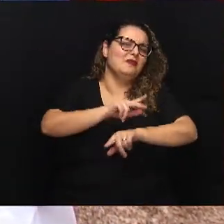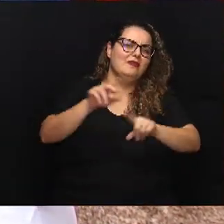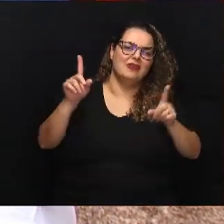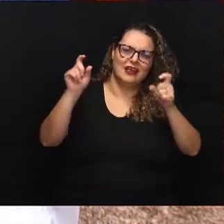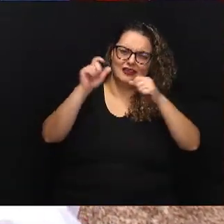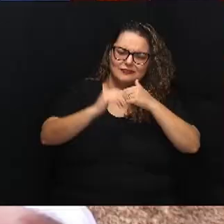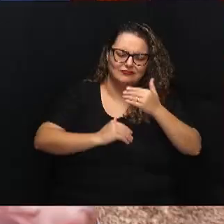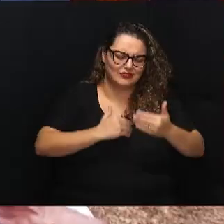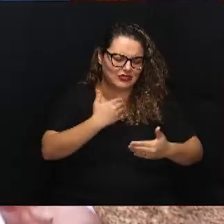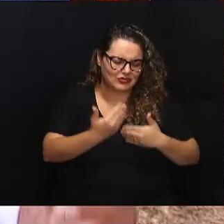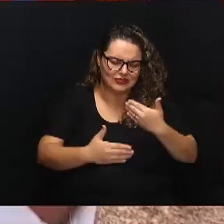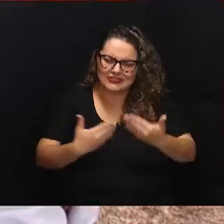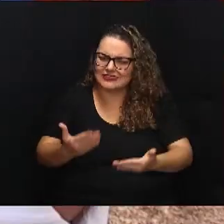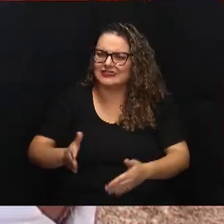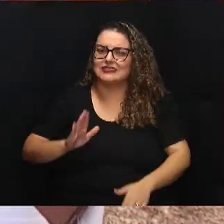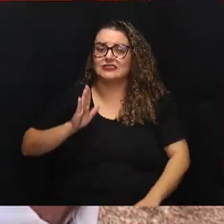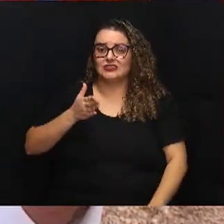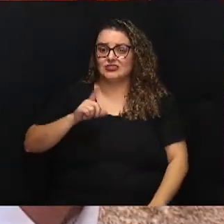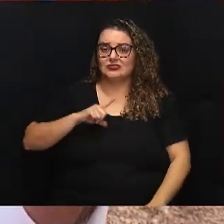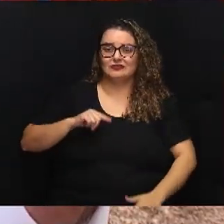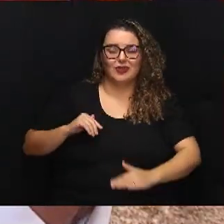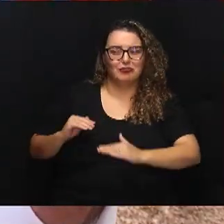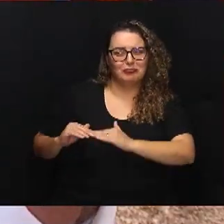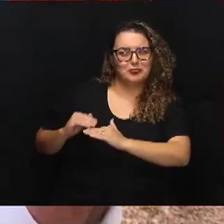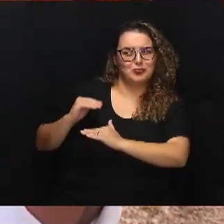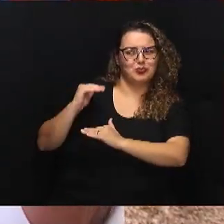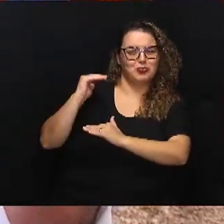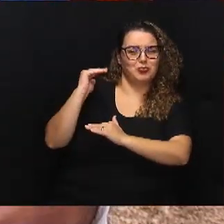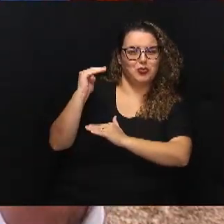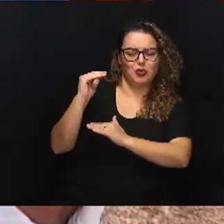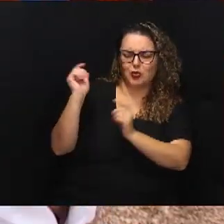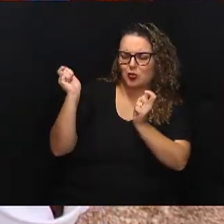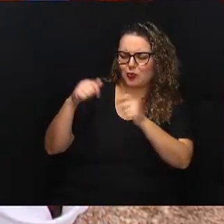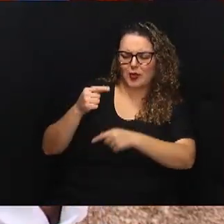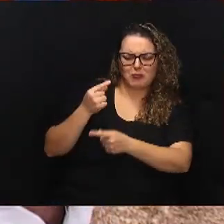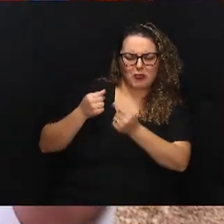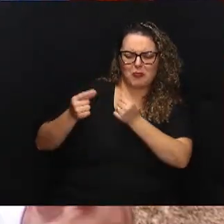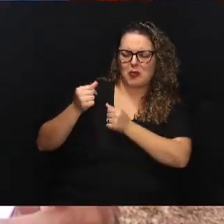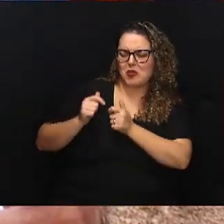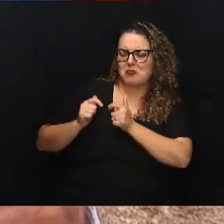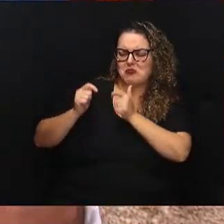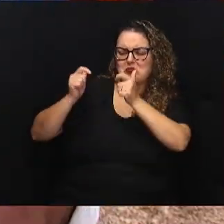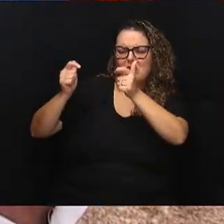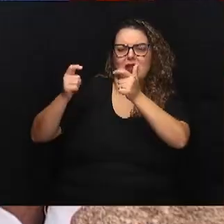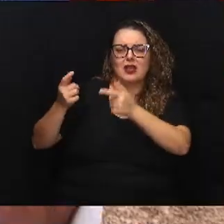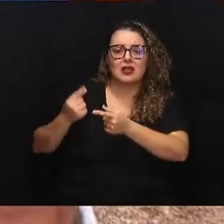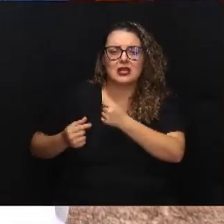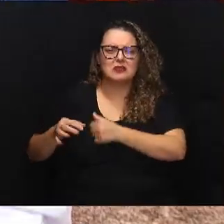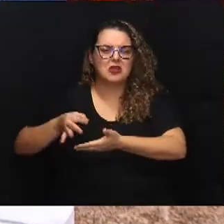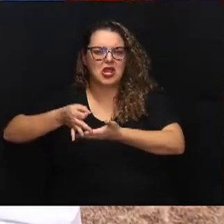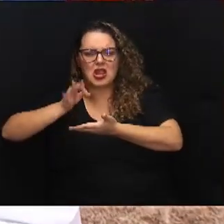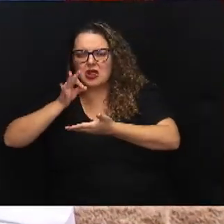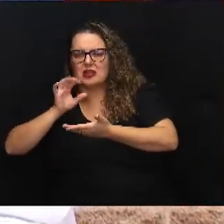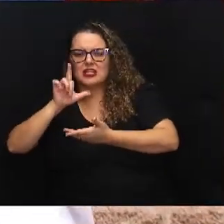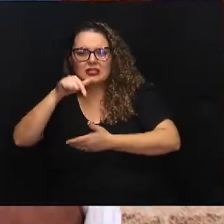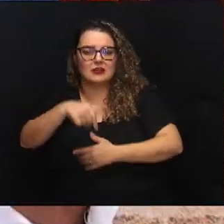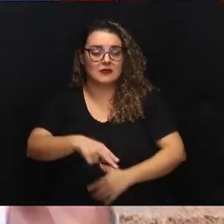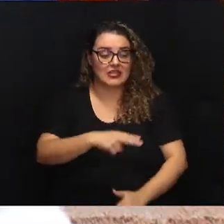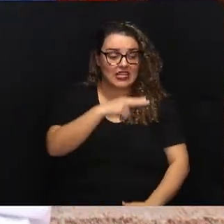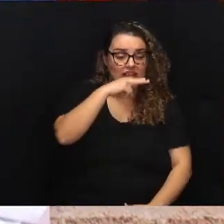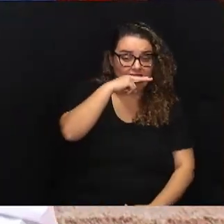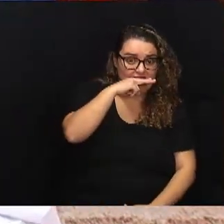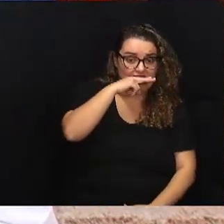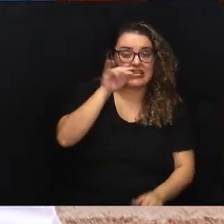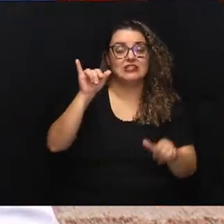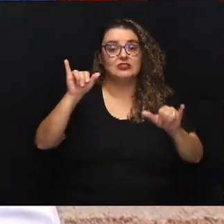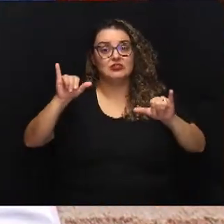dificuldades, já tivemos no auge da potência econômica, na economia do café, depois da cana-de-açúcar,